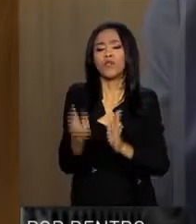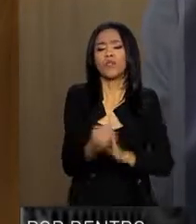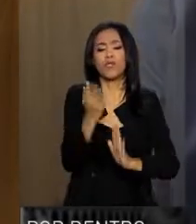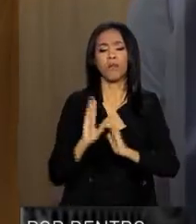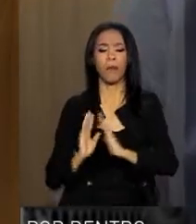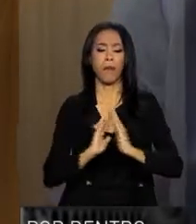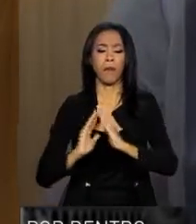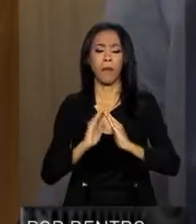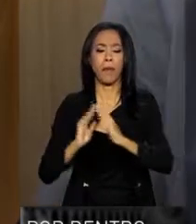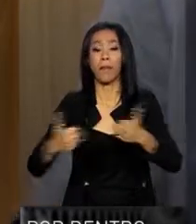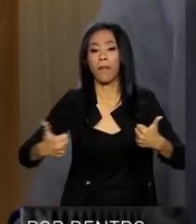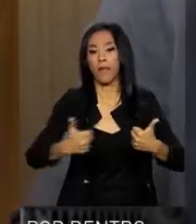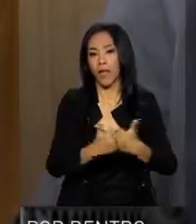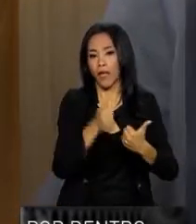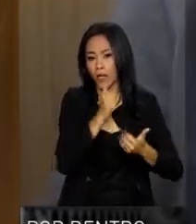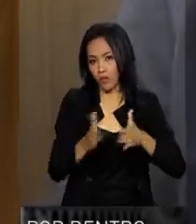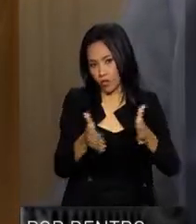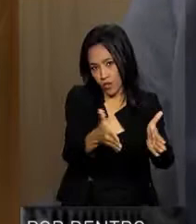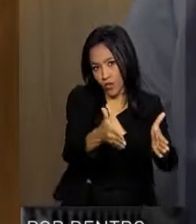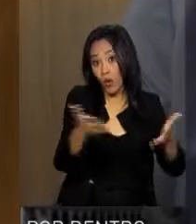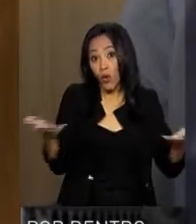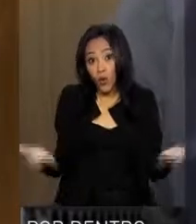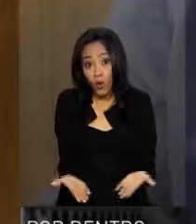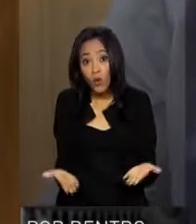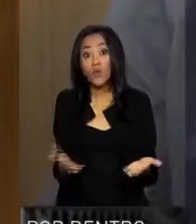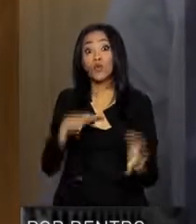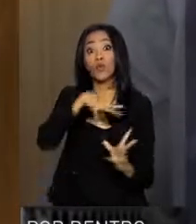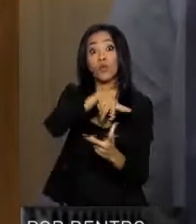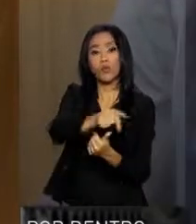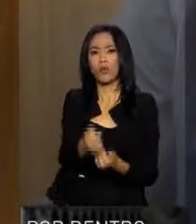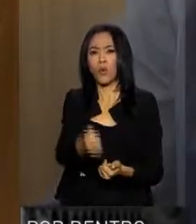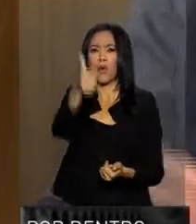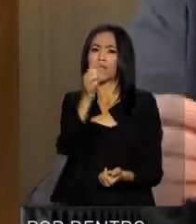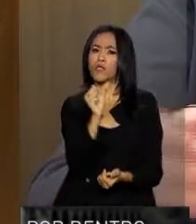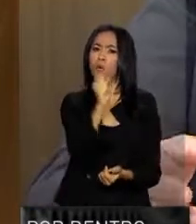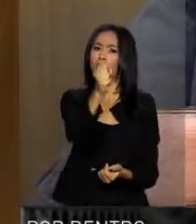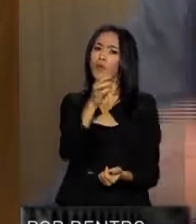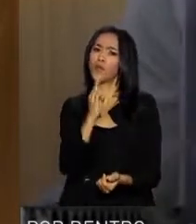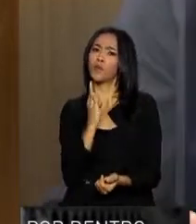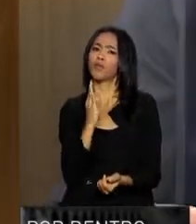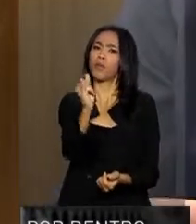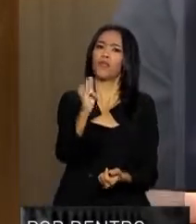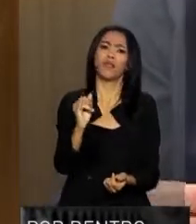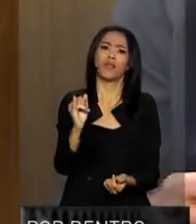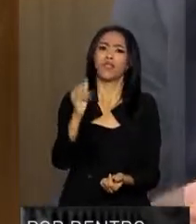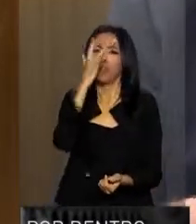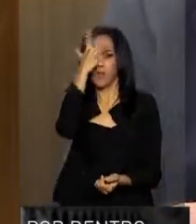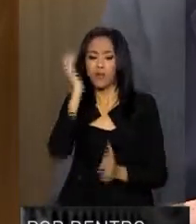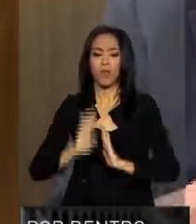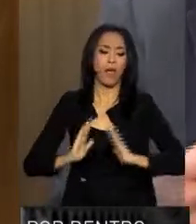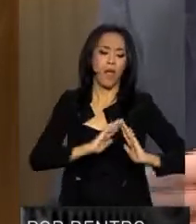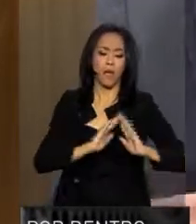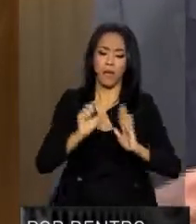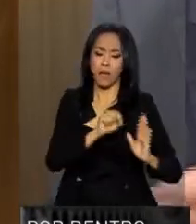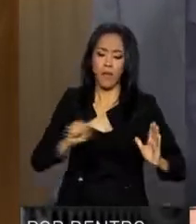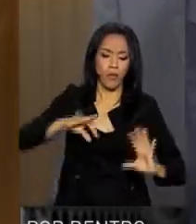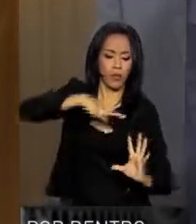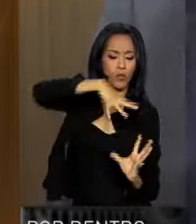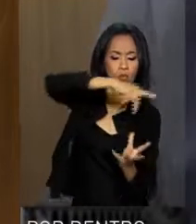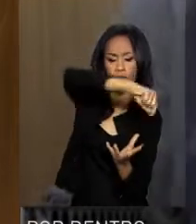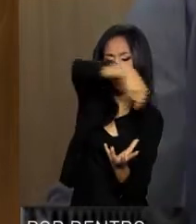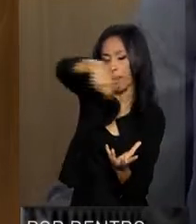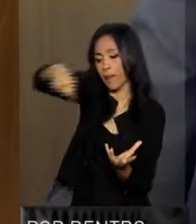mas hoje o mundo com quase 8 bilhões de habitantes quando aquilo que se retira da natureza a natureza já não